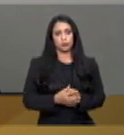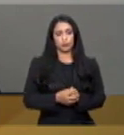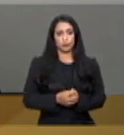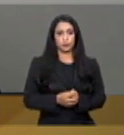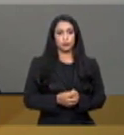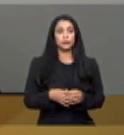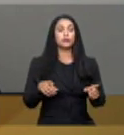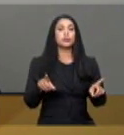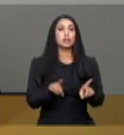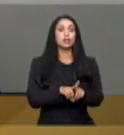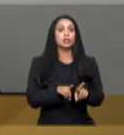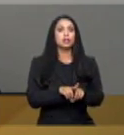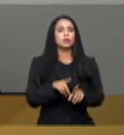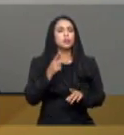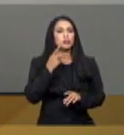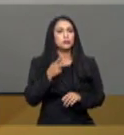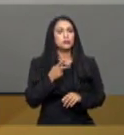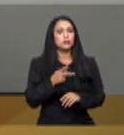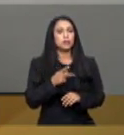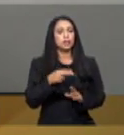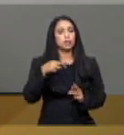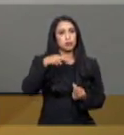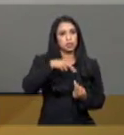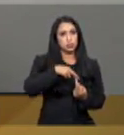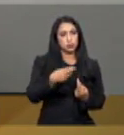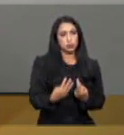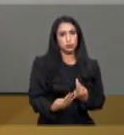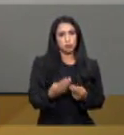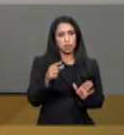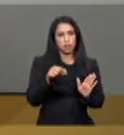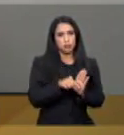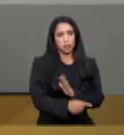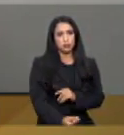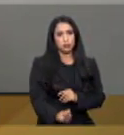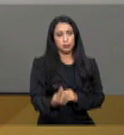Anota ainda a embargante que nos termos do inciso 3, do parágrafo